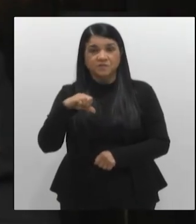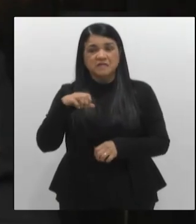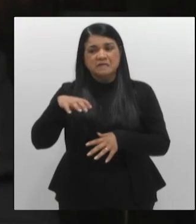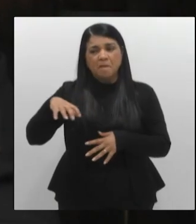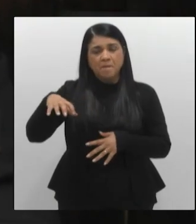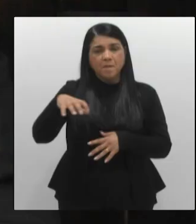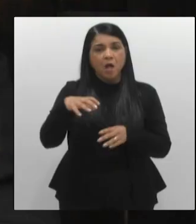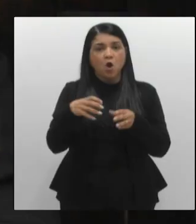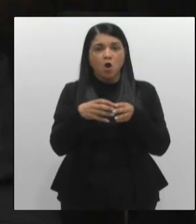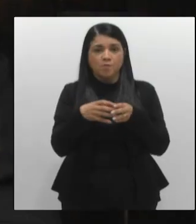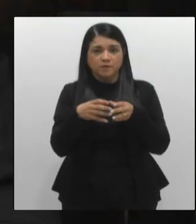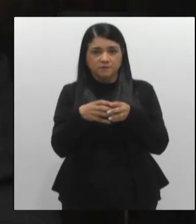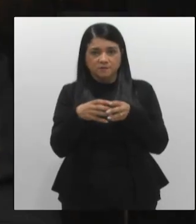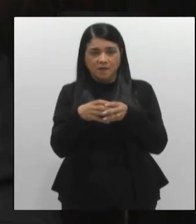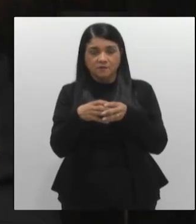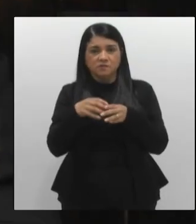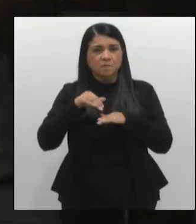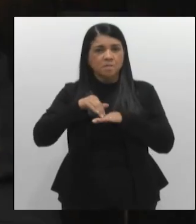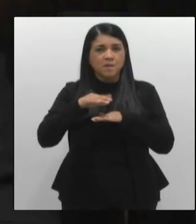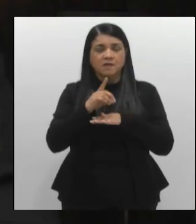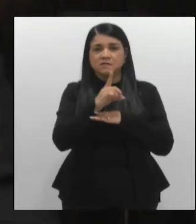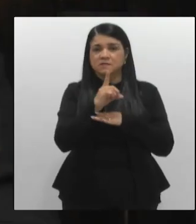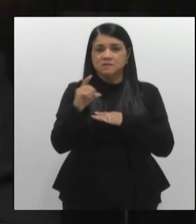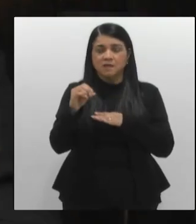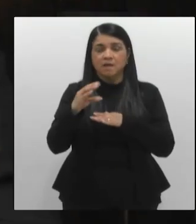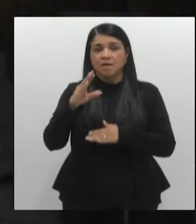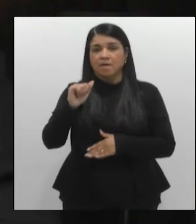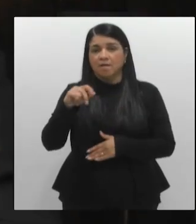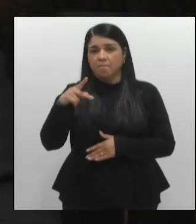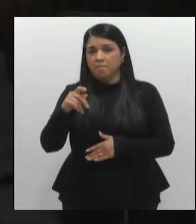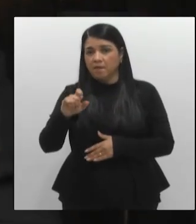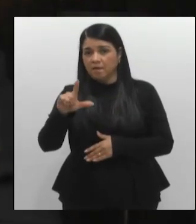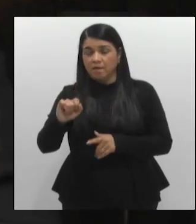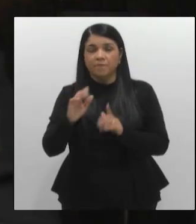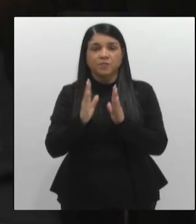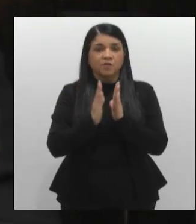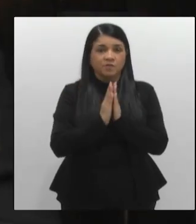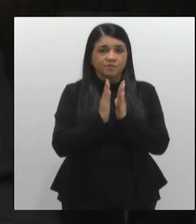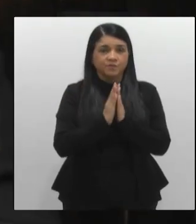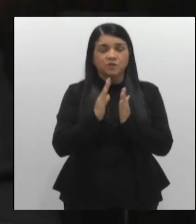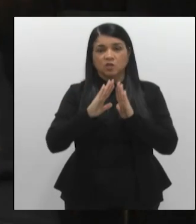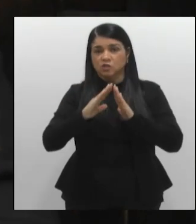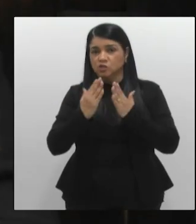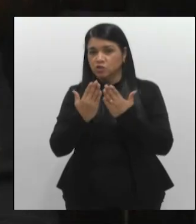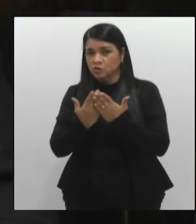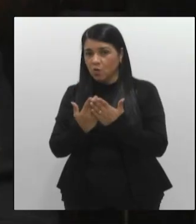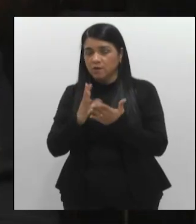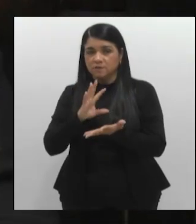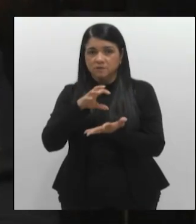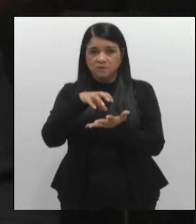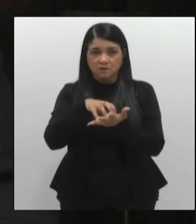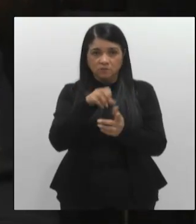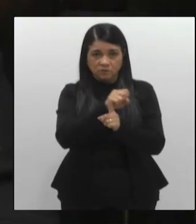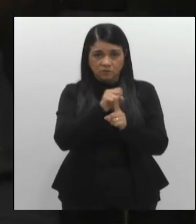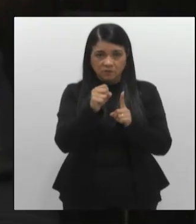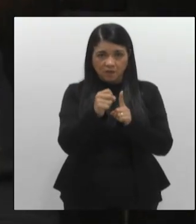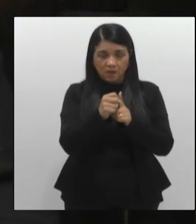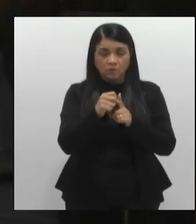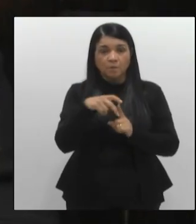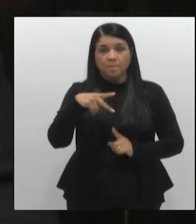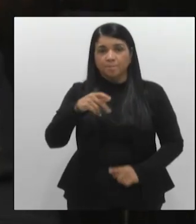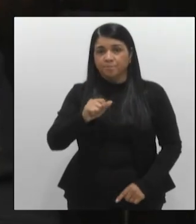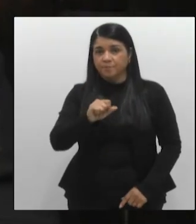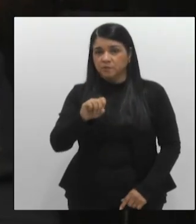comunidades, mais de 1.100 capelas ou oratórios, escolas, centros sociais e pastorais que atuam nas áreas